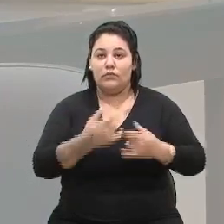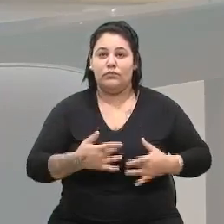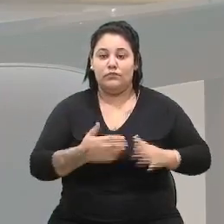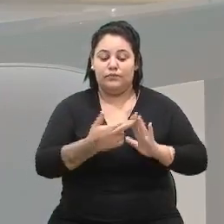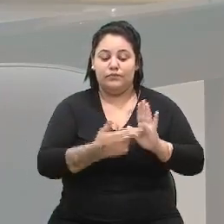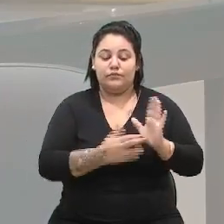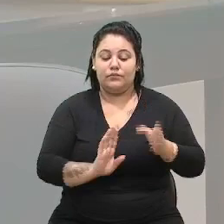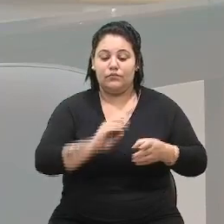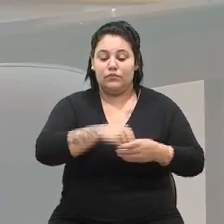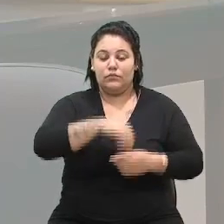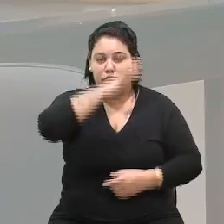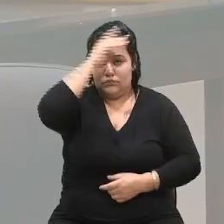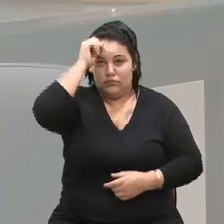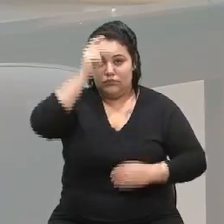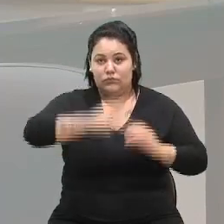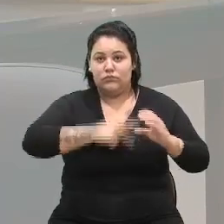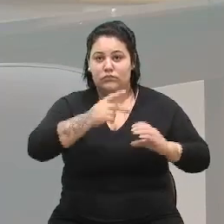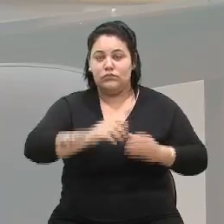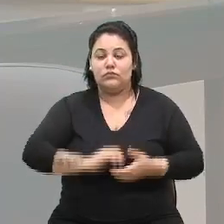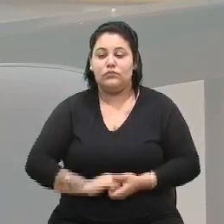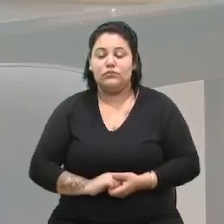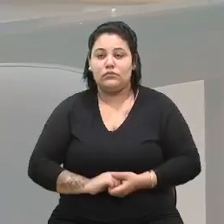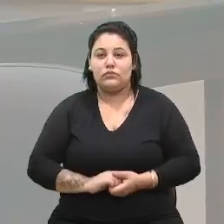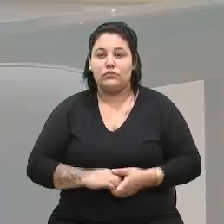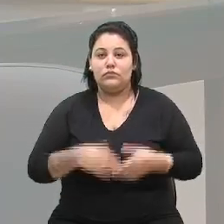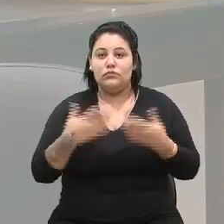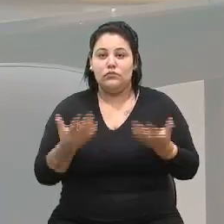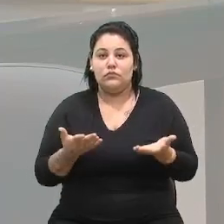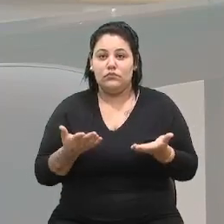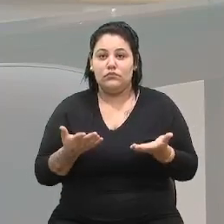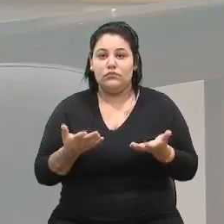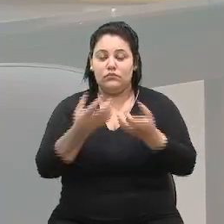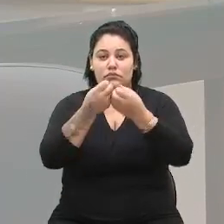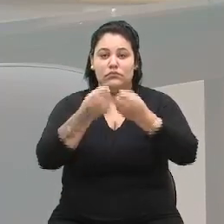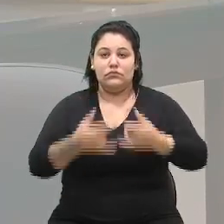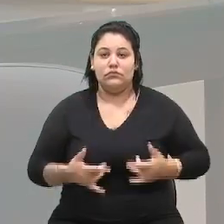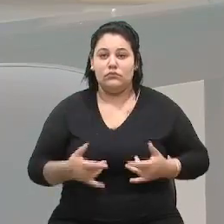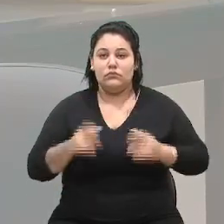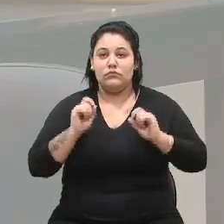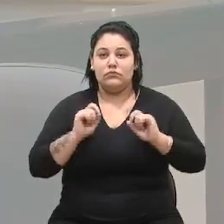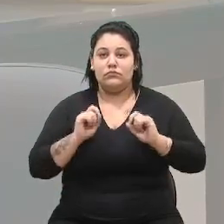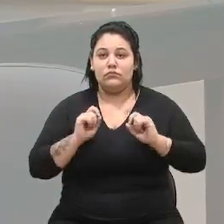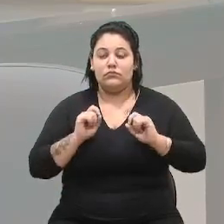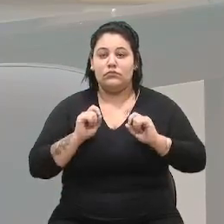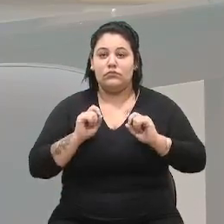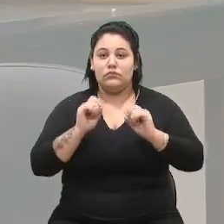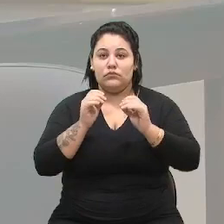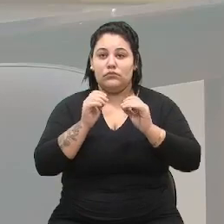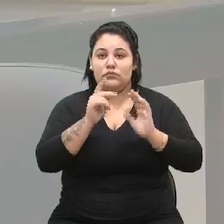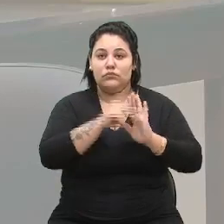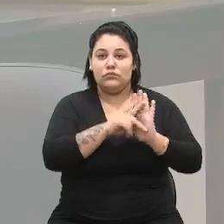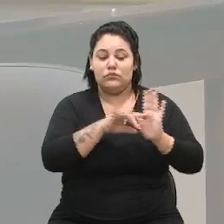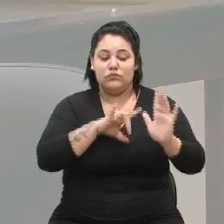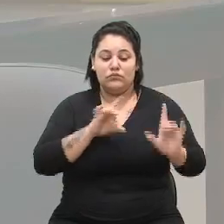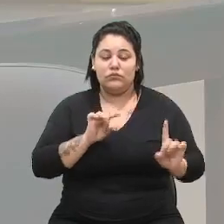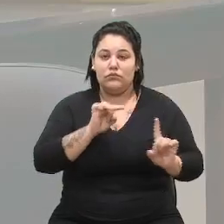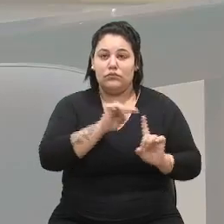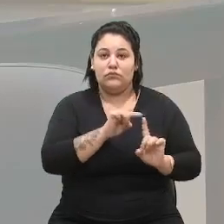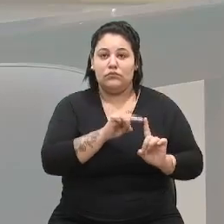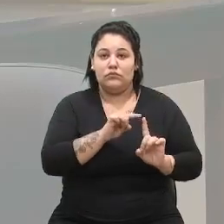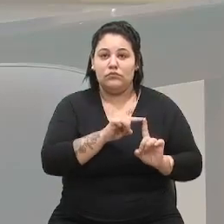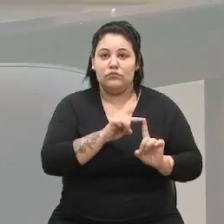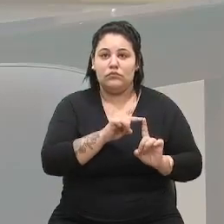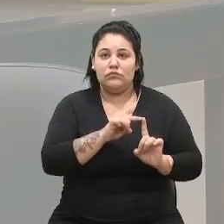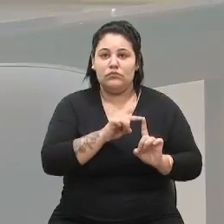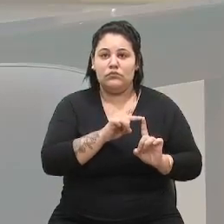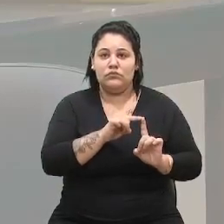Câmara Municipal de Caxias do Sul. Consoante a exposição de motivos, o projeto objetiva alterações no regimento interno